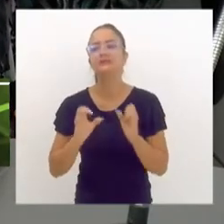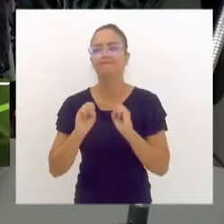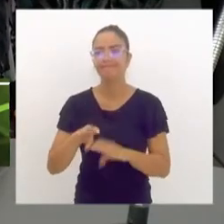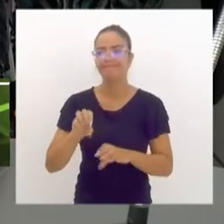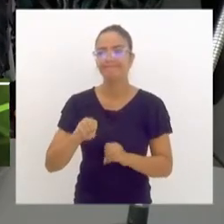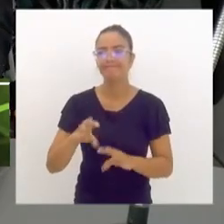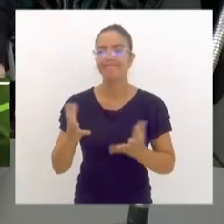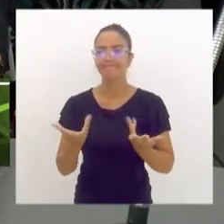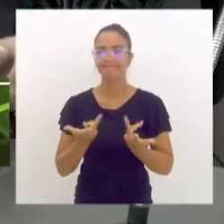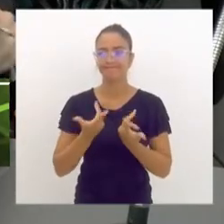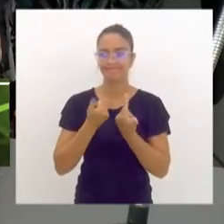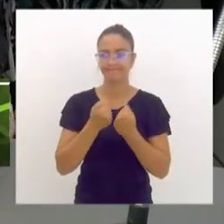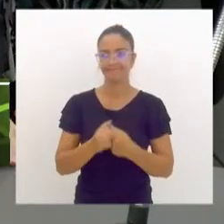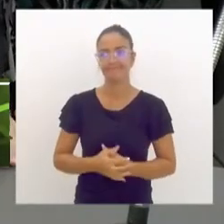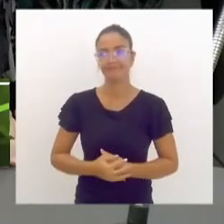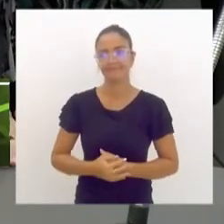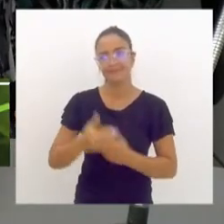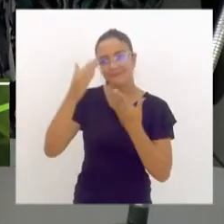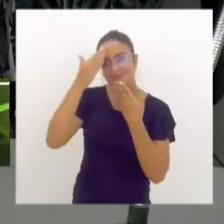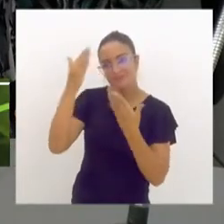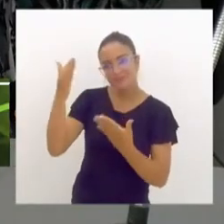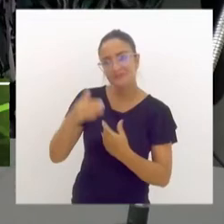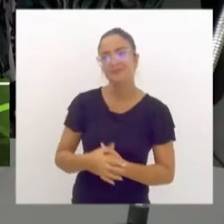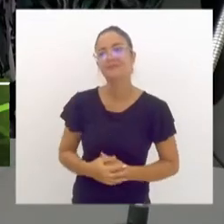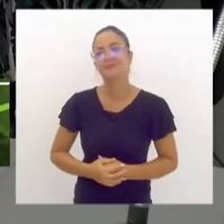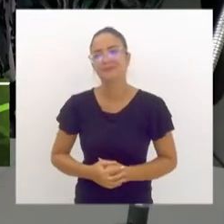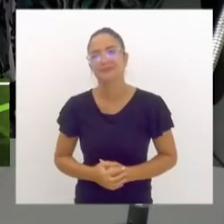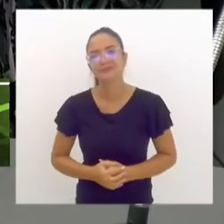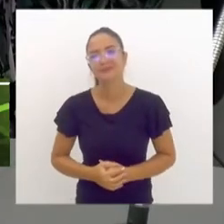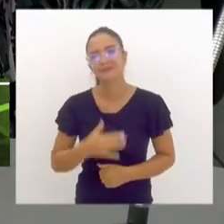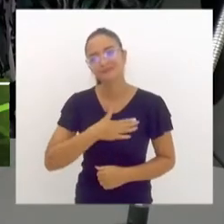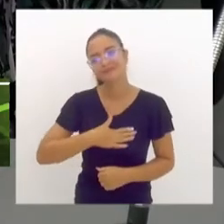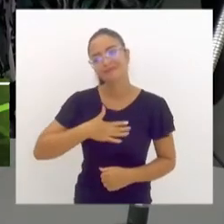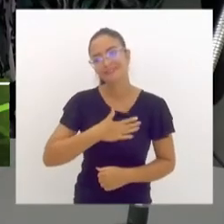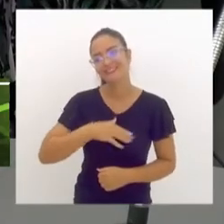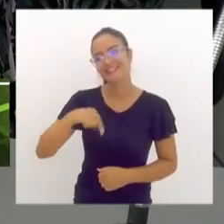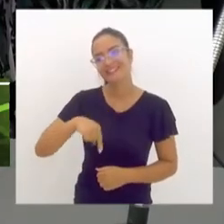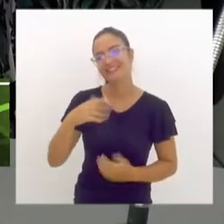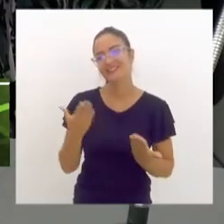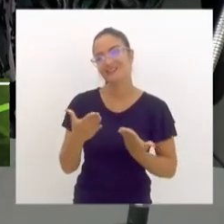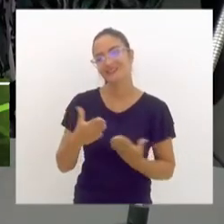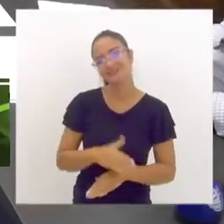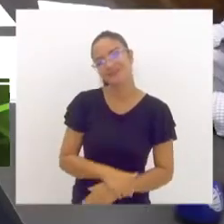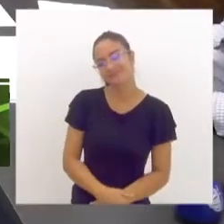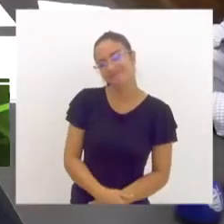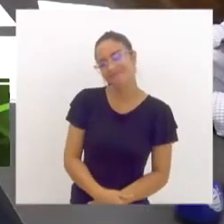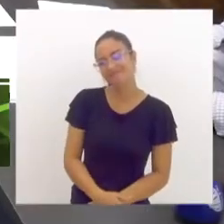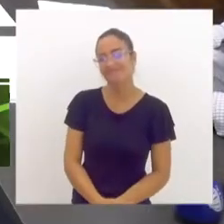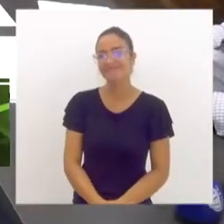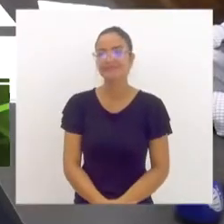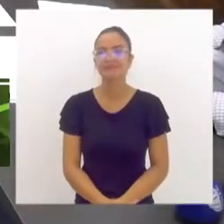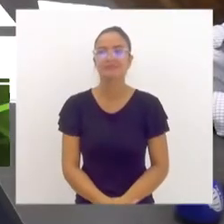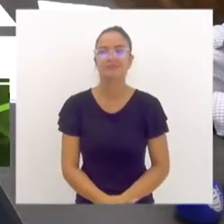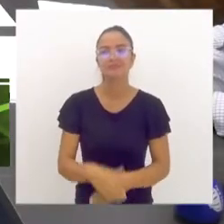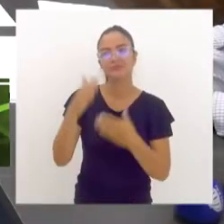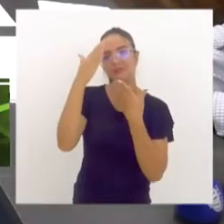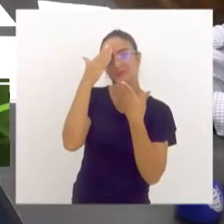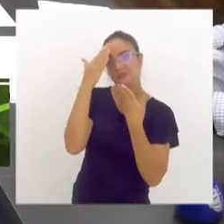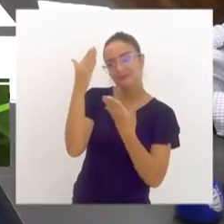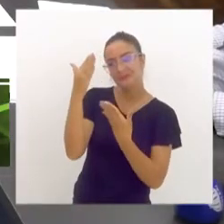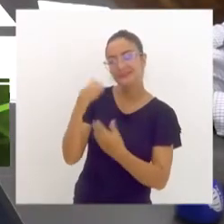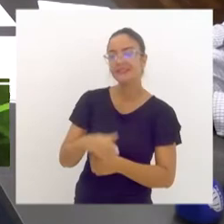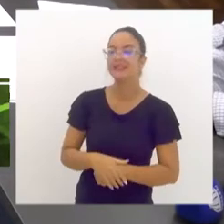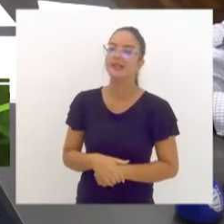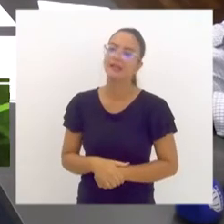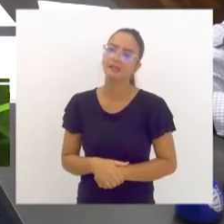nossos meninos e meninas. É isso, obrigado. Mais uma vez, uma satisfação estar aqui com vocês hoje. Obrigado, doutor Rodrigo.